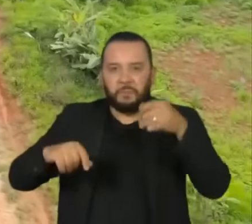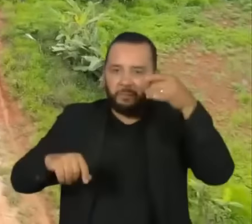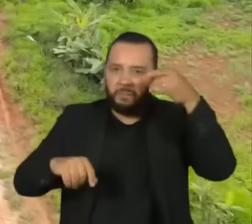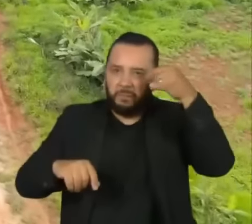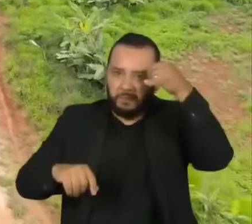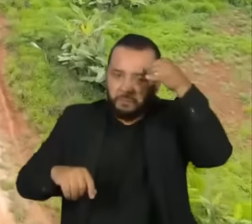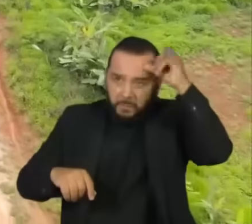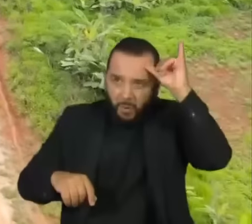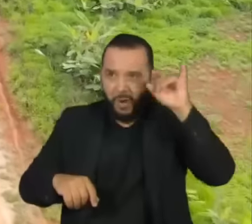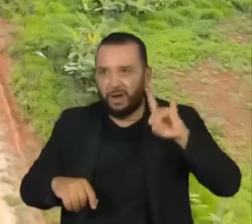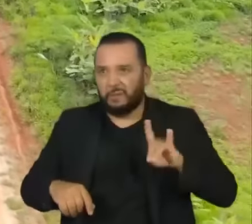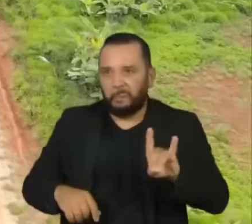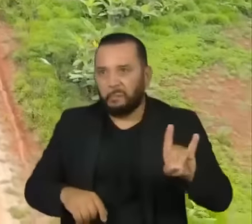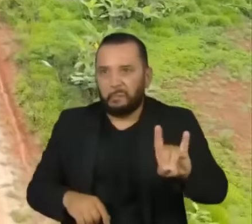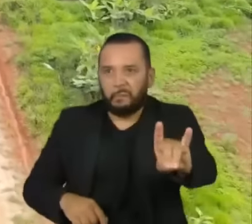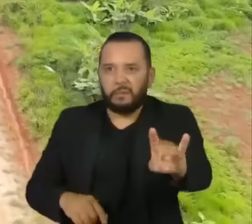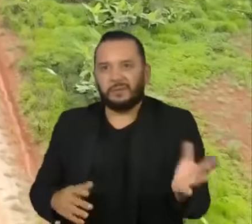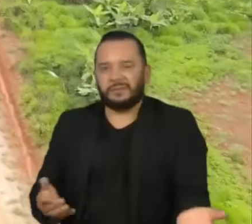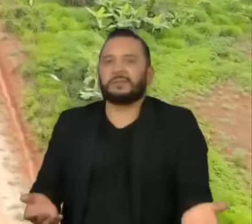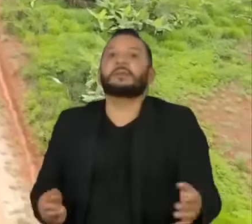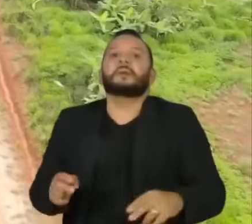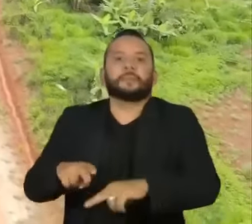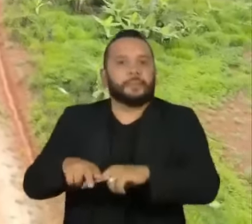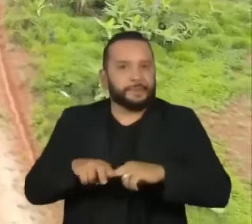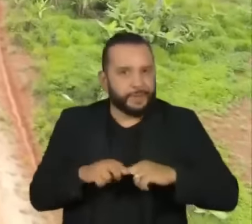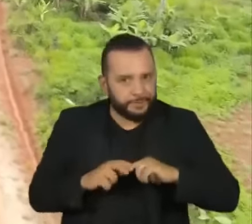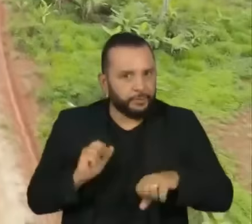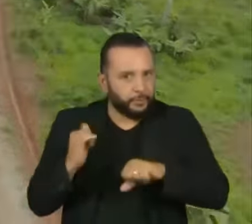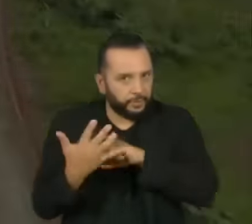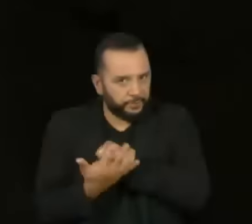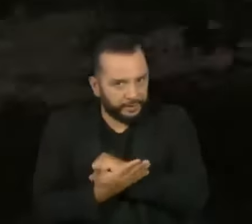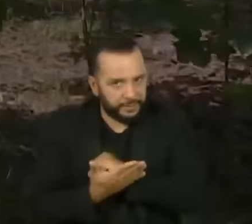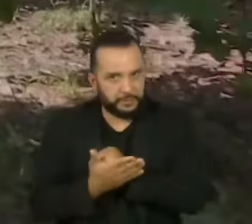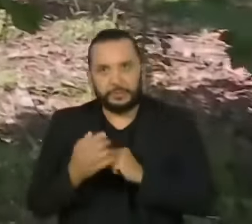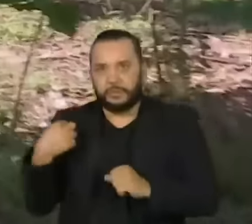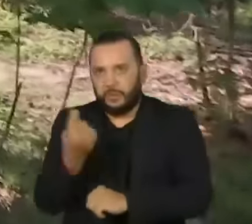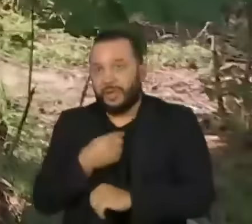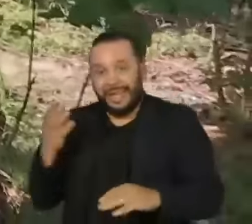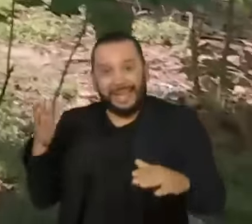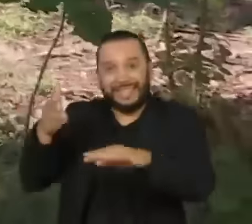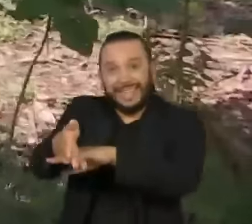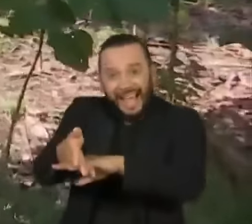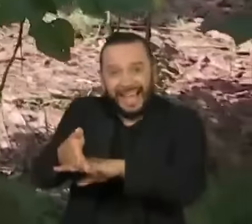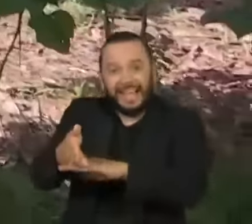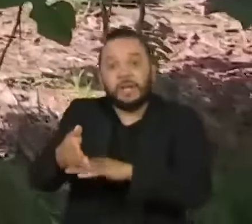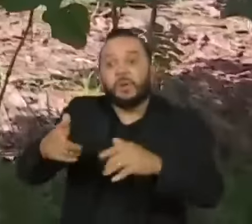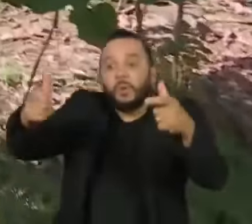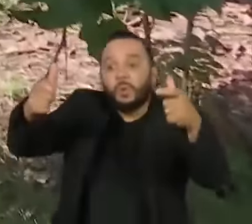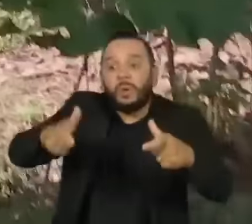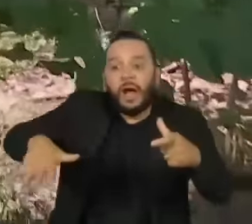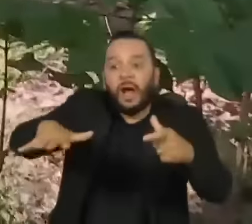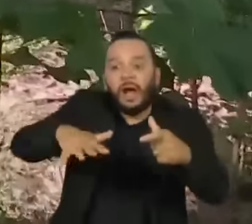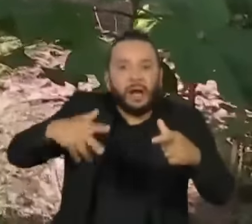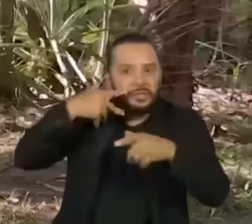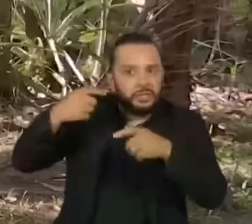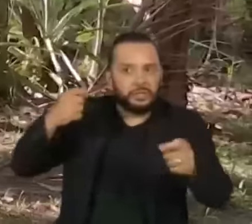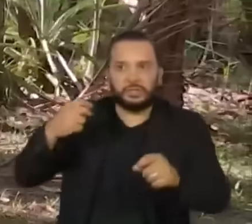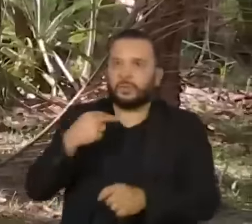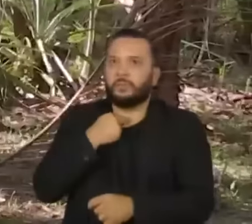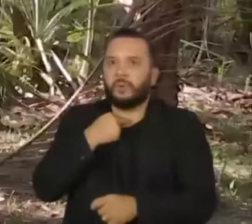Por causa da pandemia da Covid-19, nossa equipe não foi até a aldeia. Entramos na mata recuperada pelos indígenas